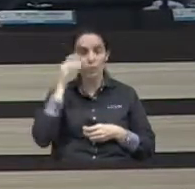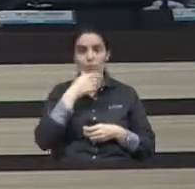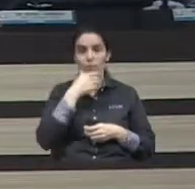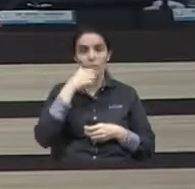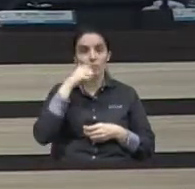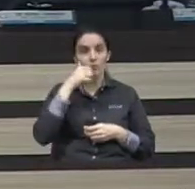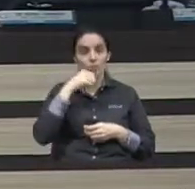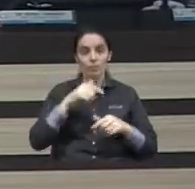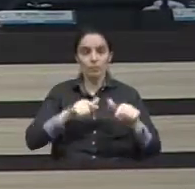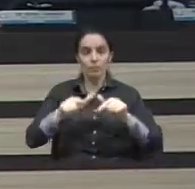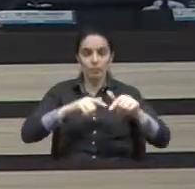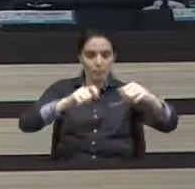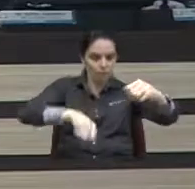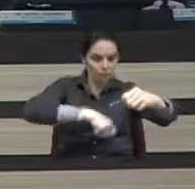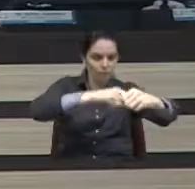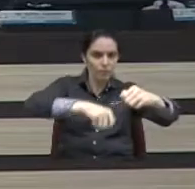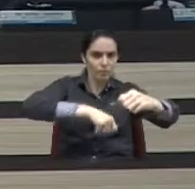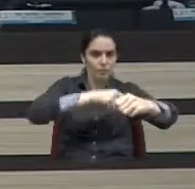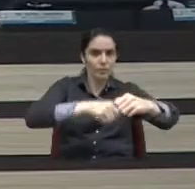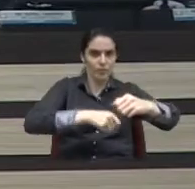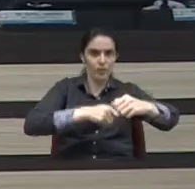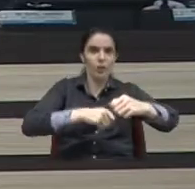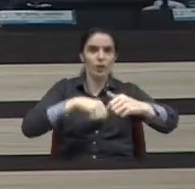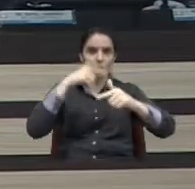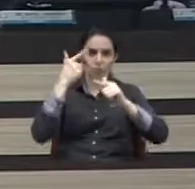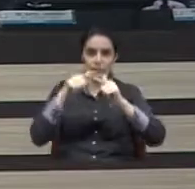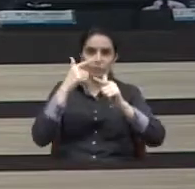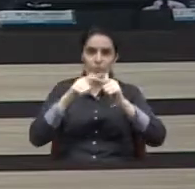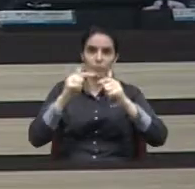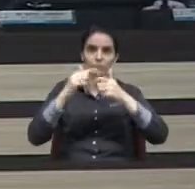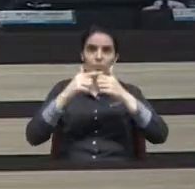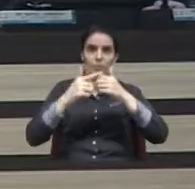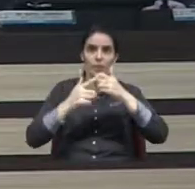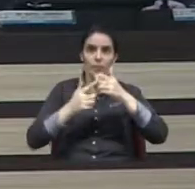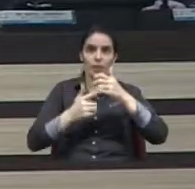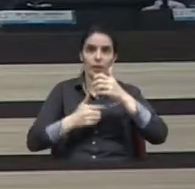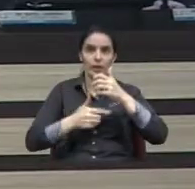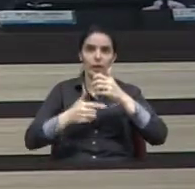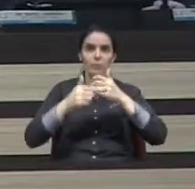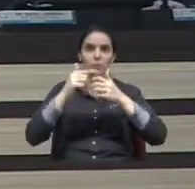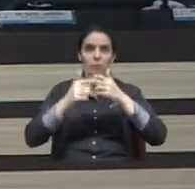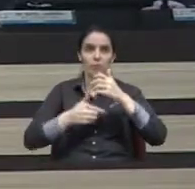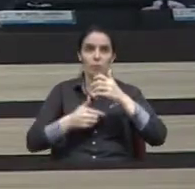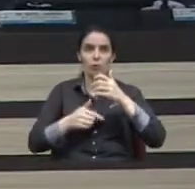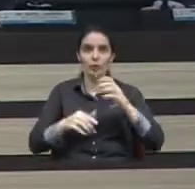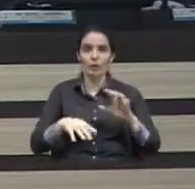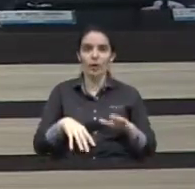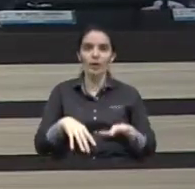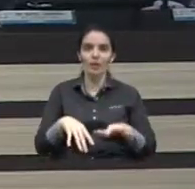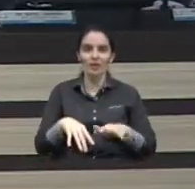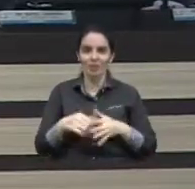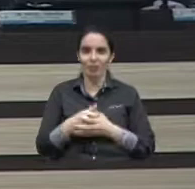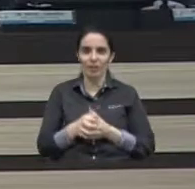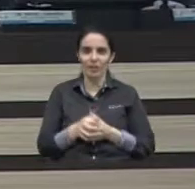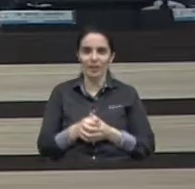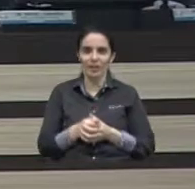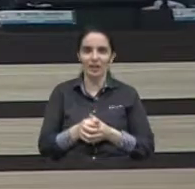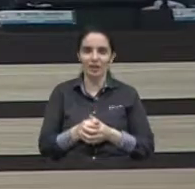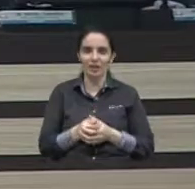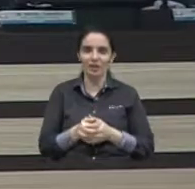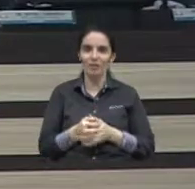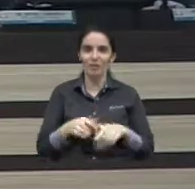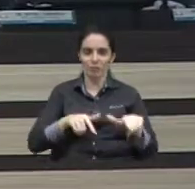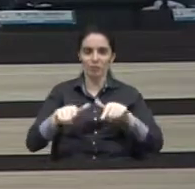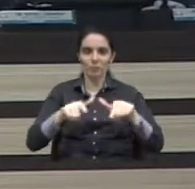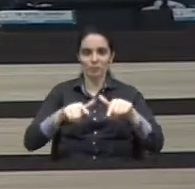escola, essa mulherada tem problema na coluna, tem problema no cotovelo, faz arroz para um batalhão de criança. Então, justamente